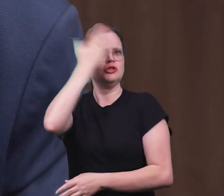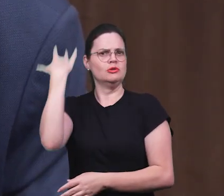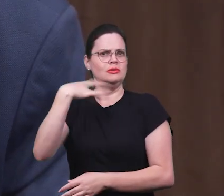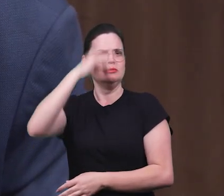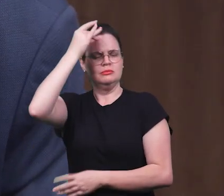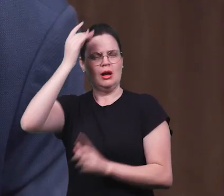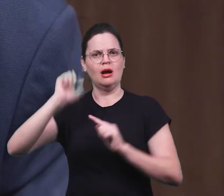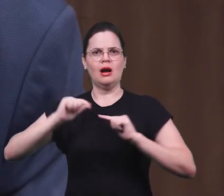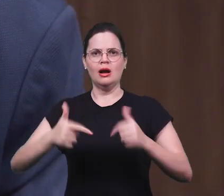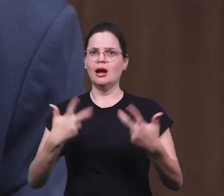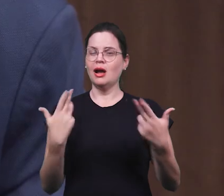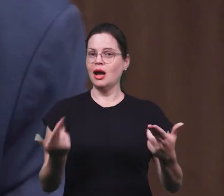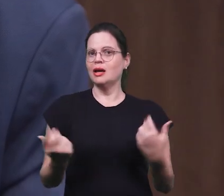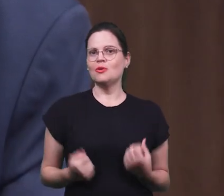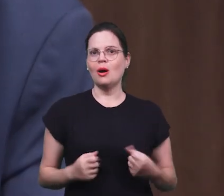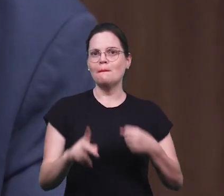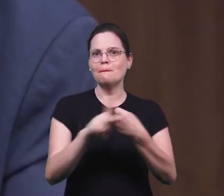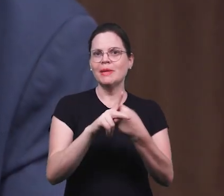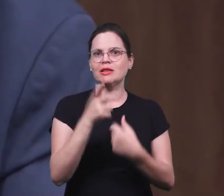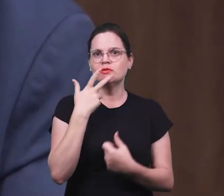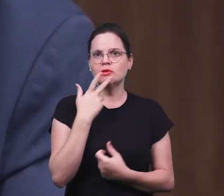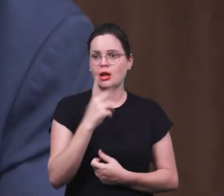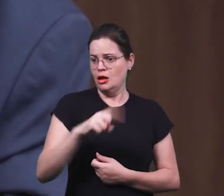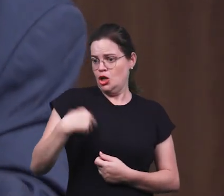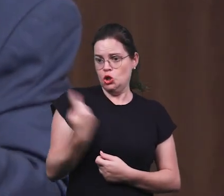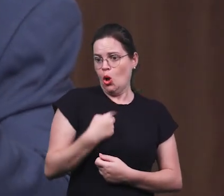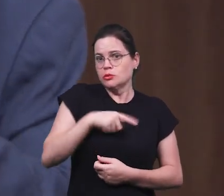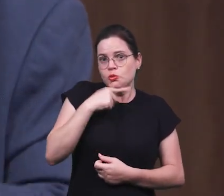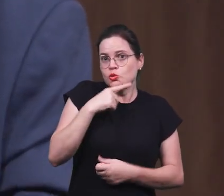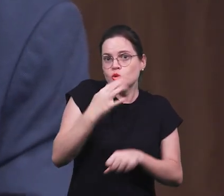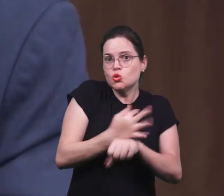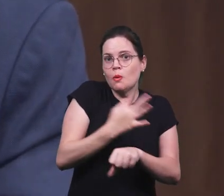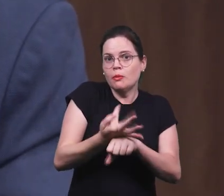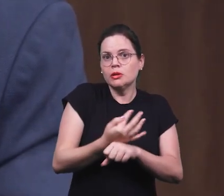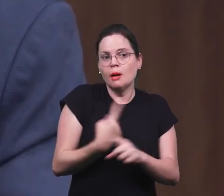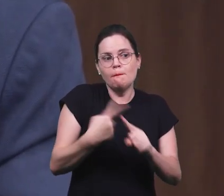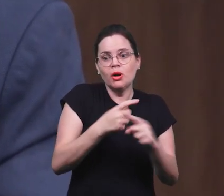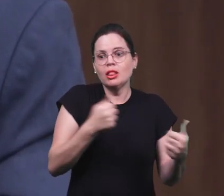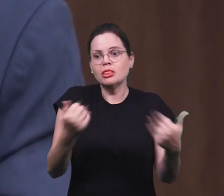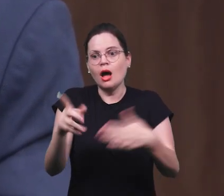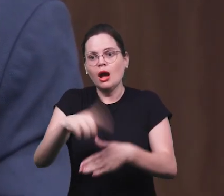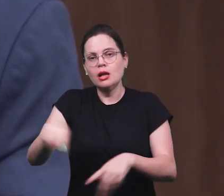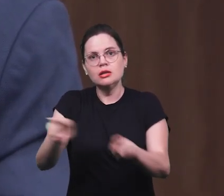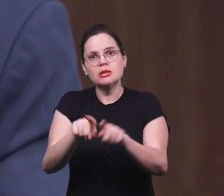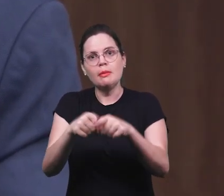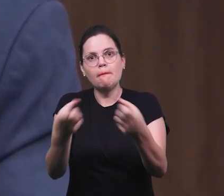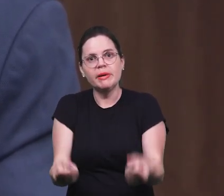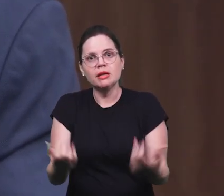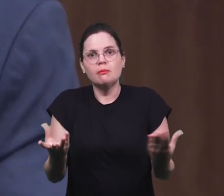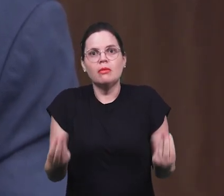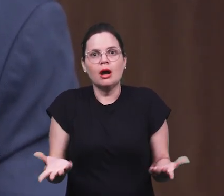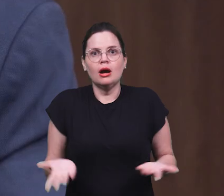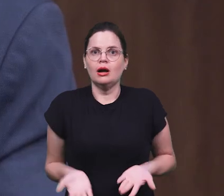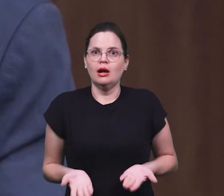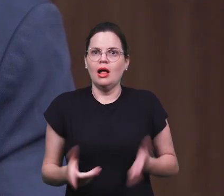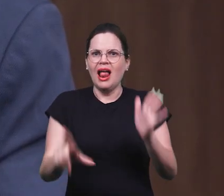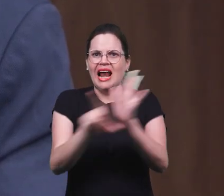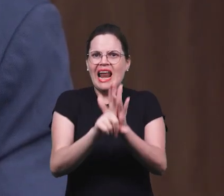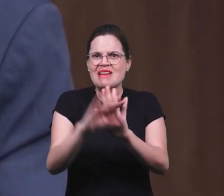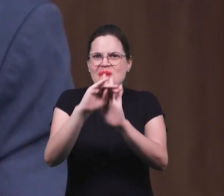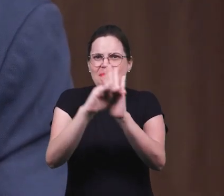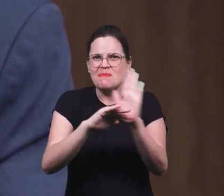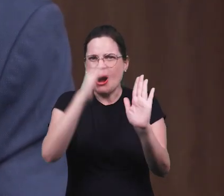Pedro falou muito bem, nem nós suportamos uma carga dessa. Para que você quer impor sobre os outros isso? Impor esse monte de lei, esse monte de